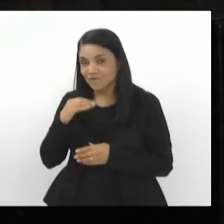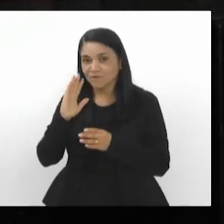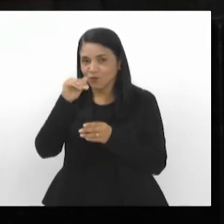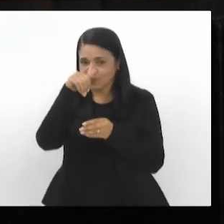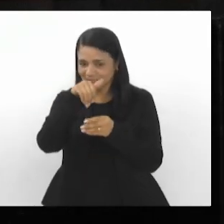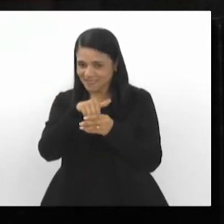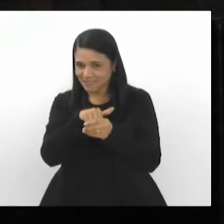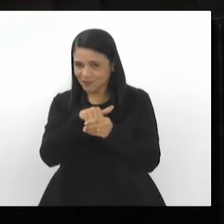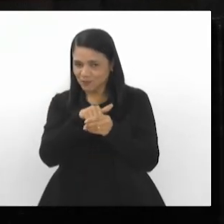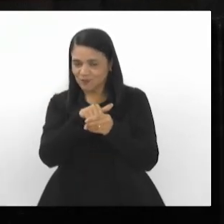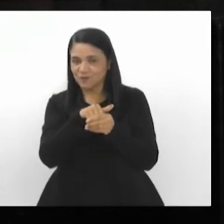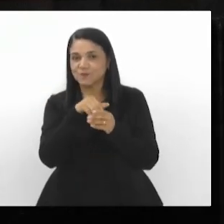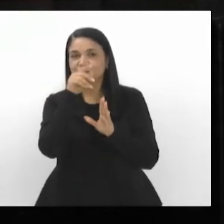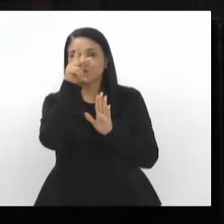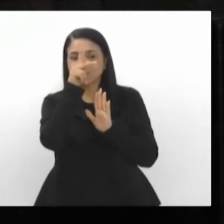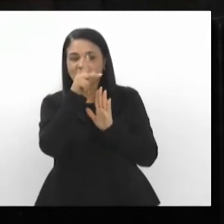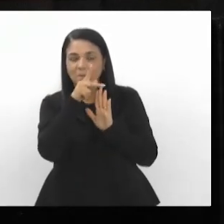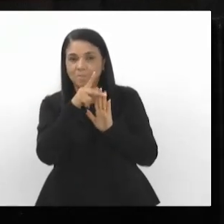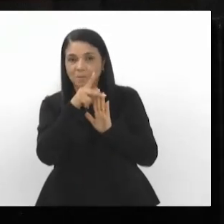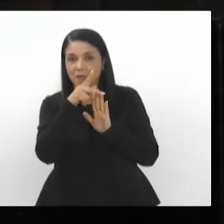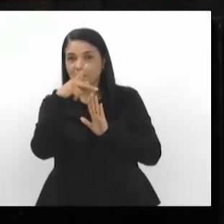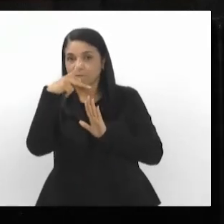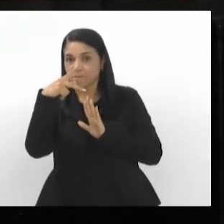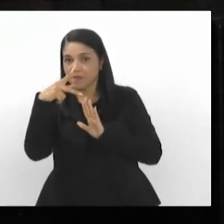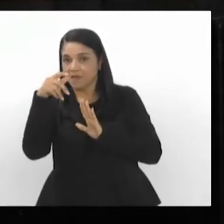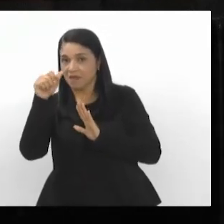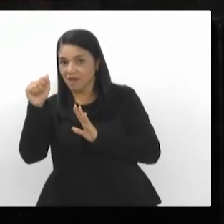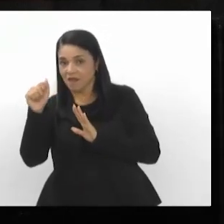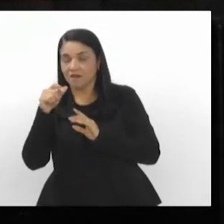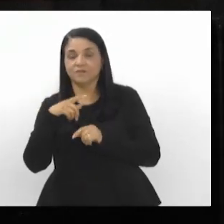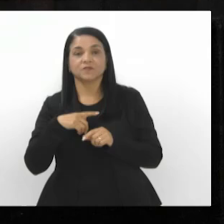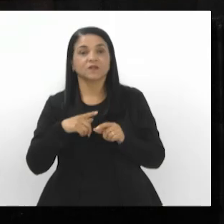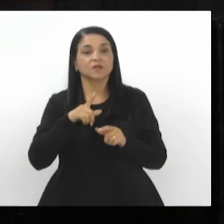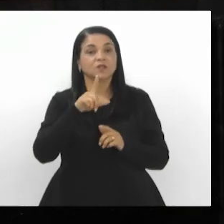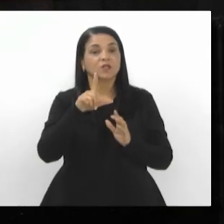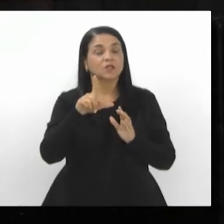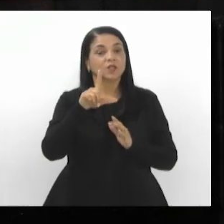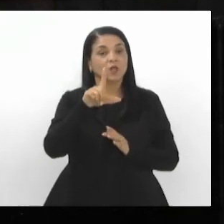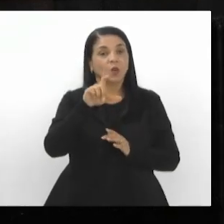votação do PPA e da LOA para